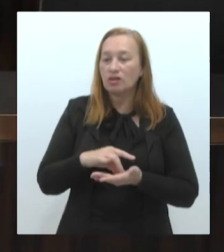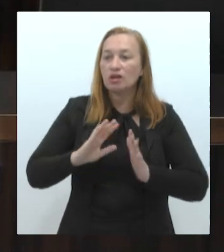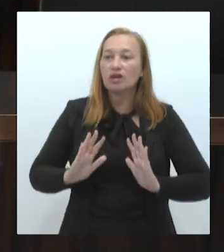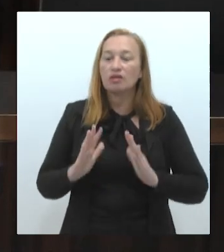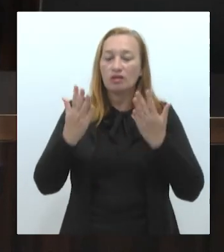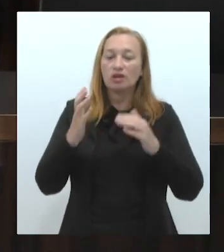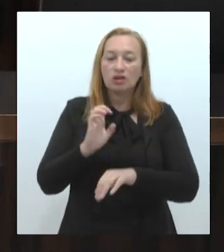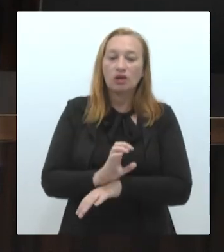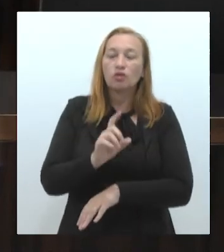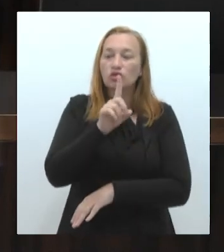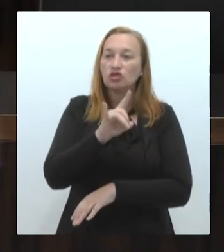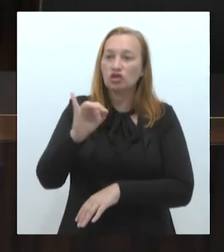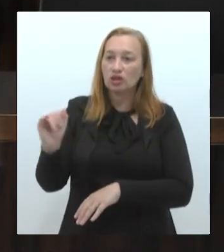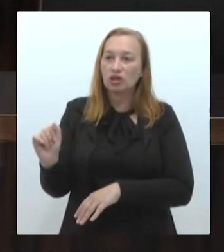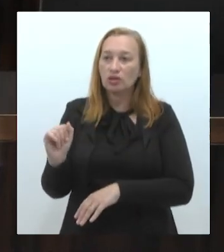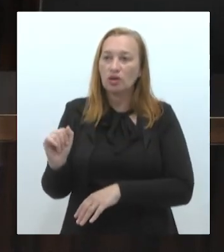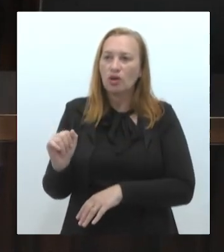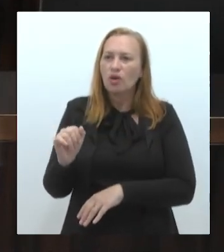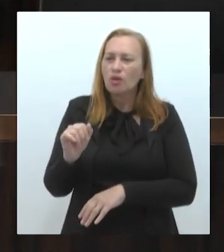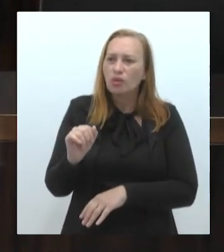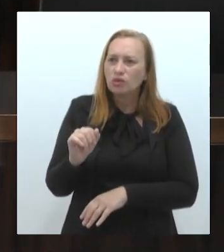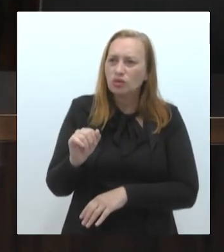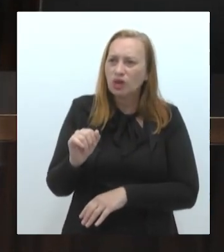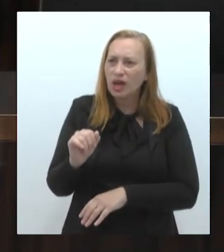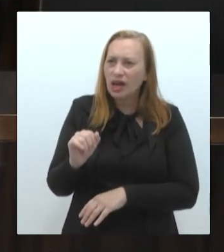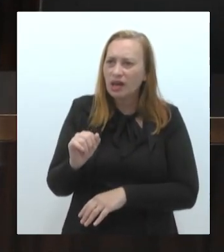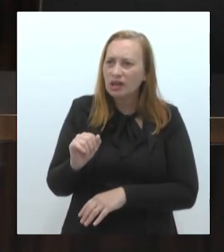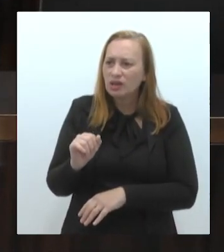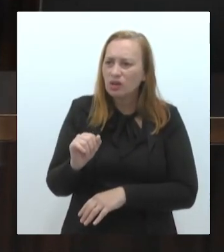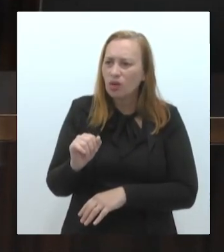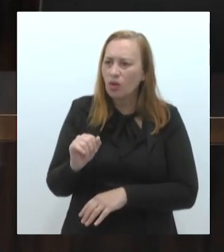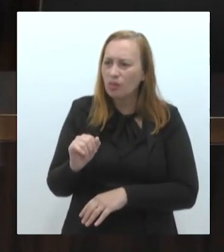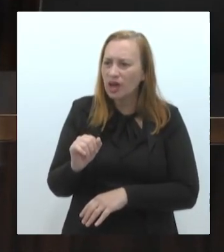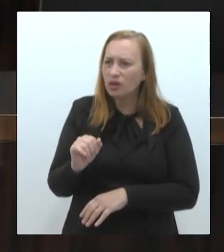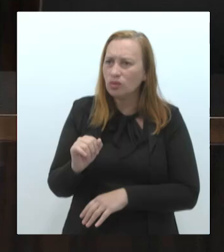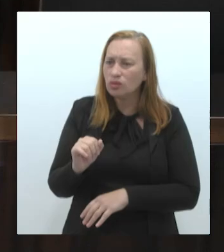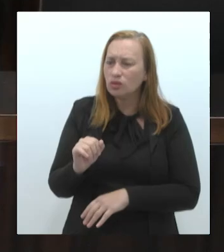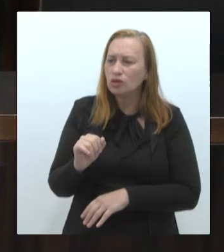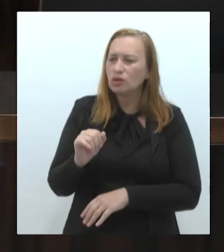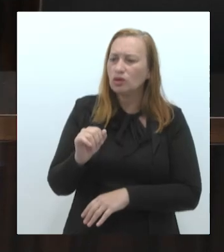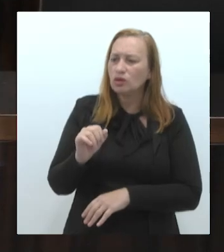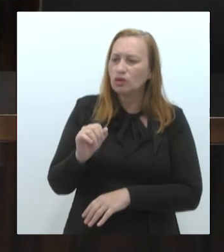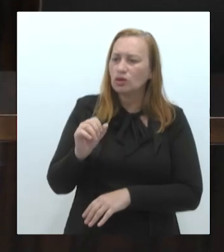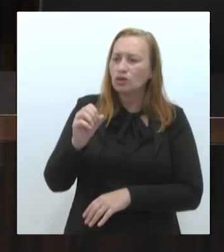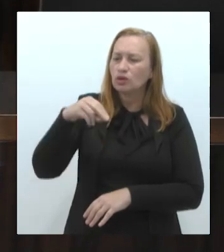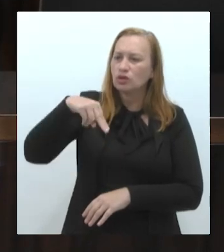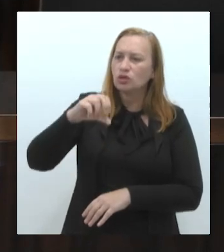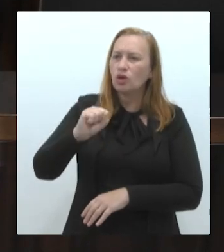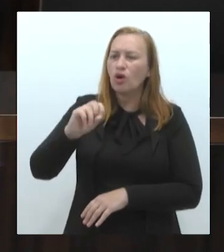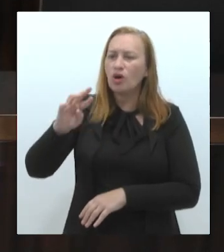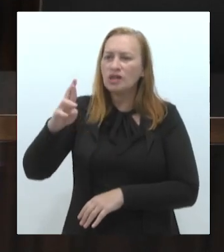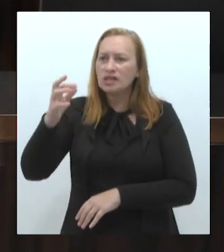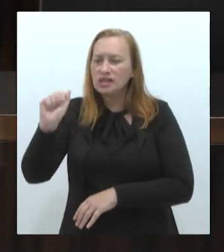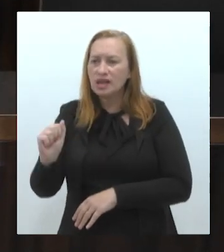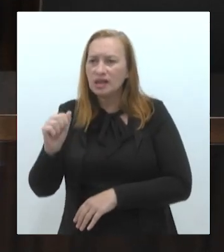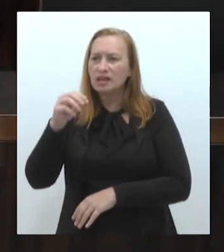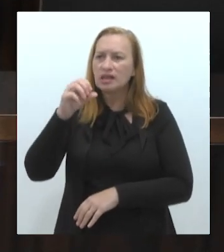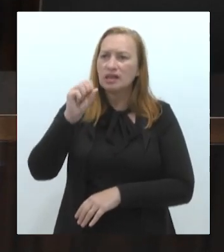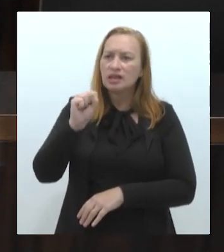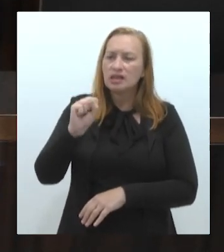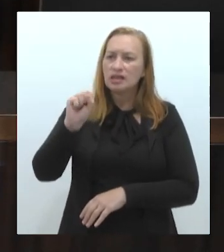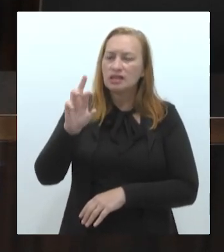Estado o Dia Estadual do Romeiro de Nossa Senhora da Penha. Parecer da Comissão de Constituição e Justiça pela